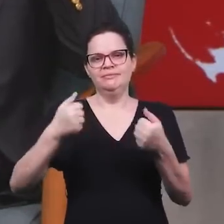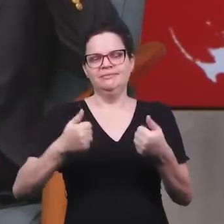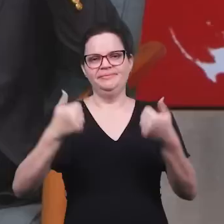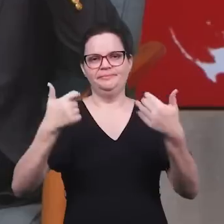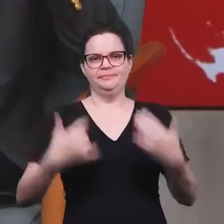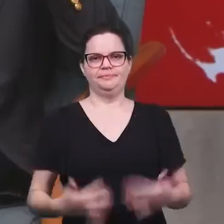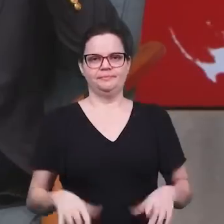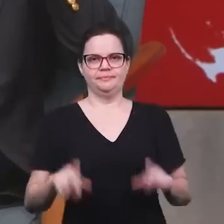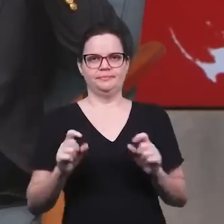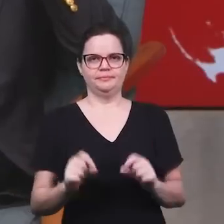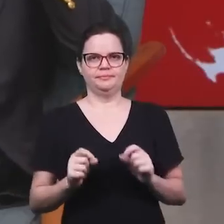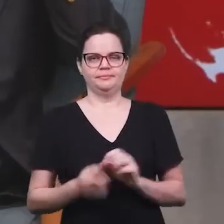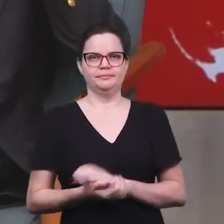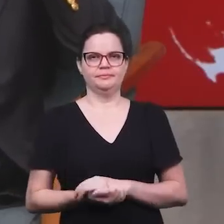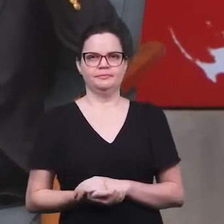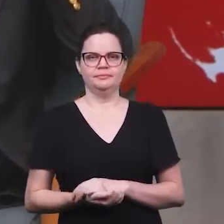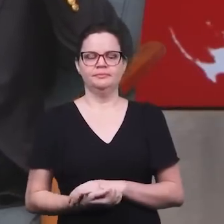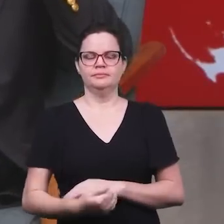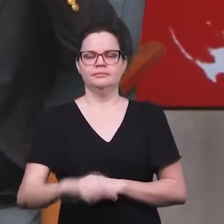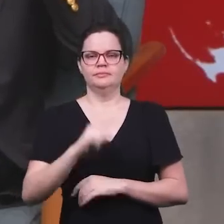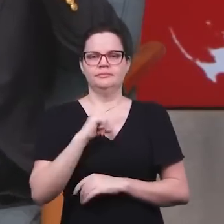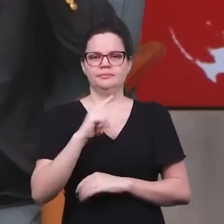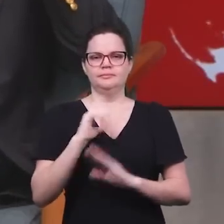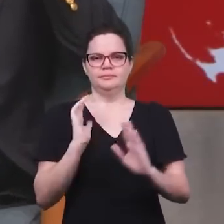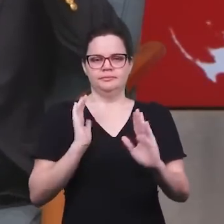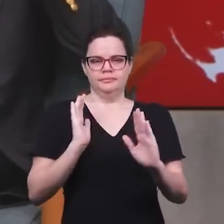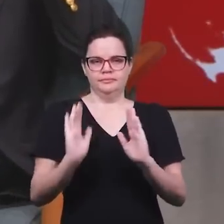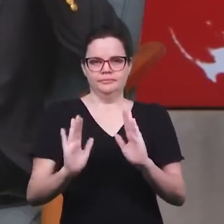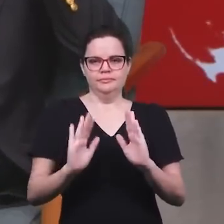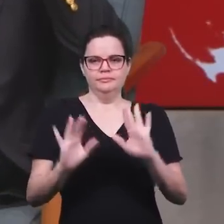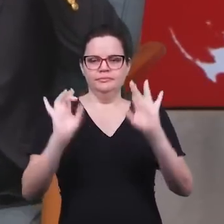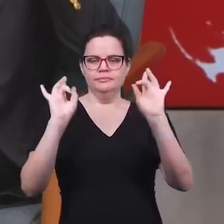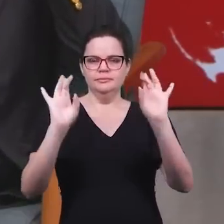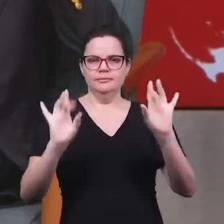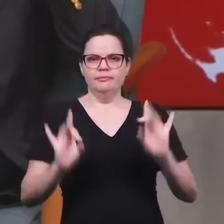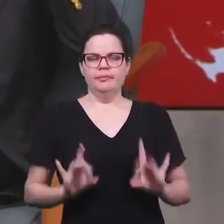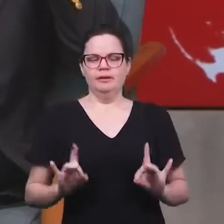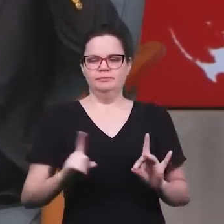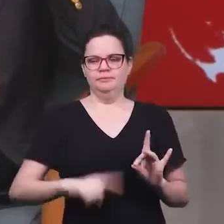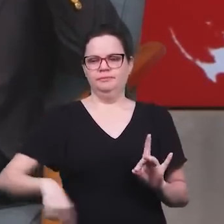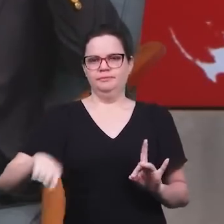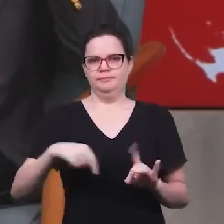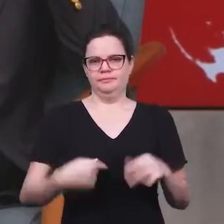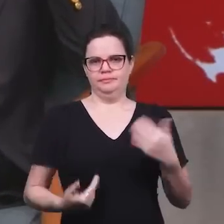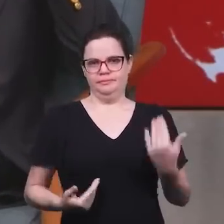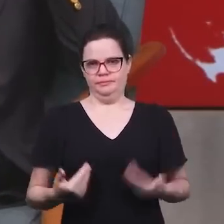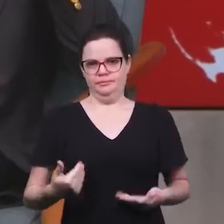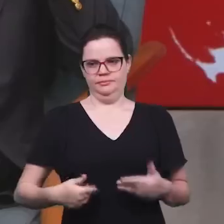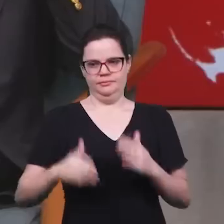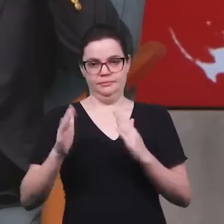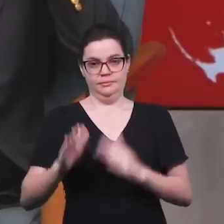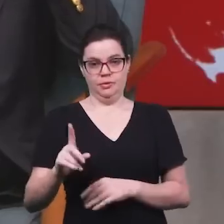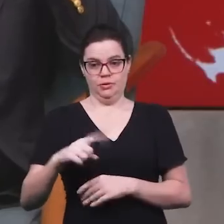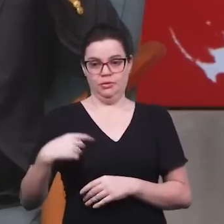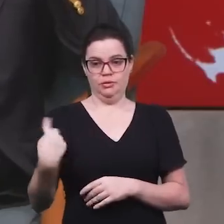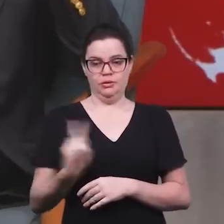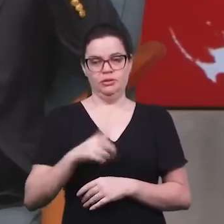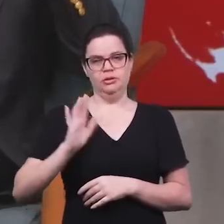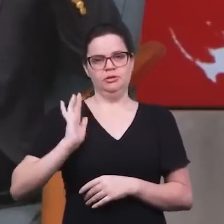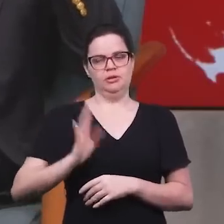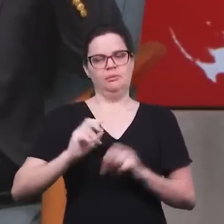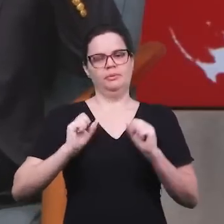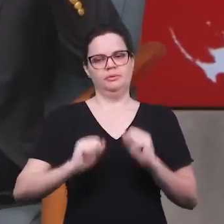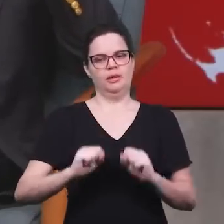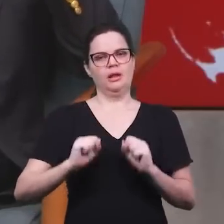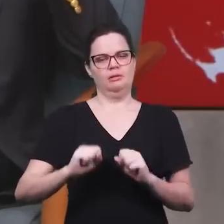que há um momento especial da igreja, e isso nós estamos vivendo hoje, que é o